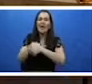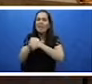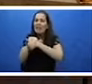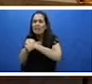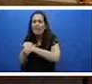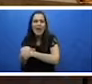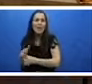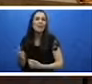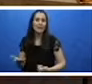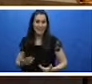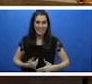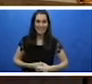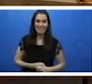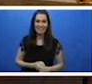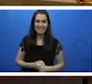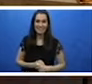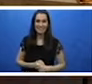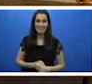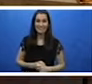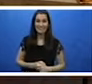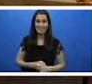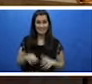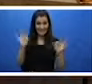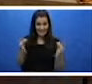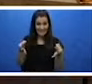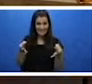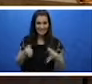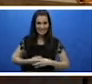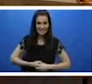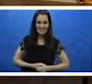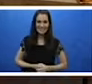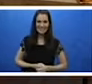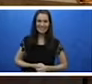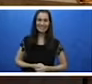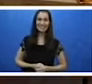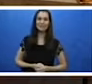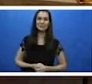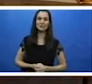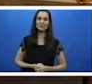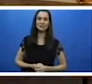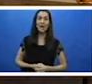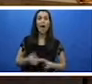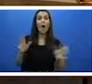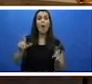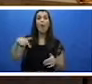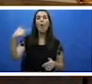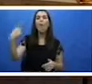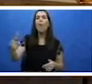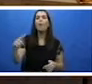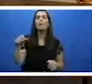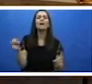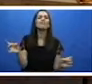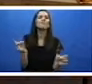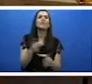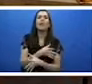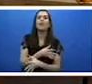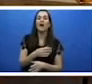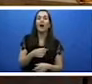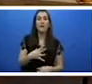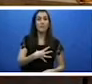a tartaruguinha. Acertaram? Agora mais um e último, tá? É um